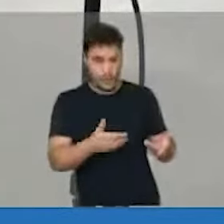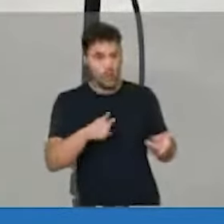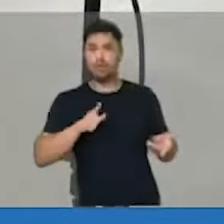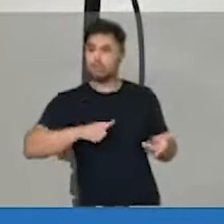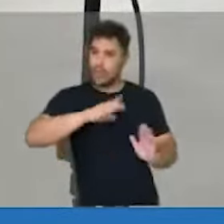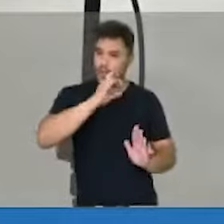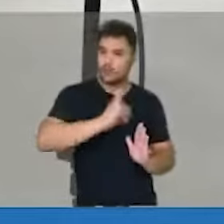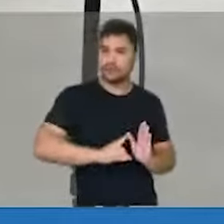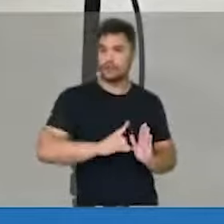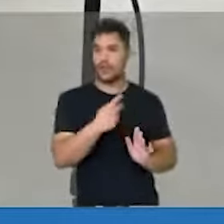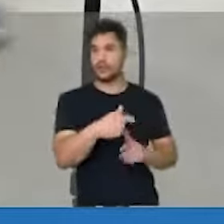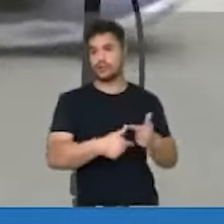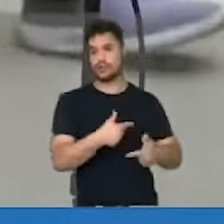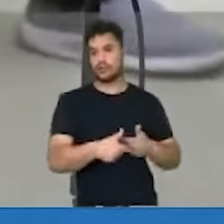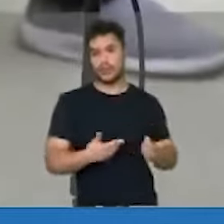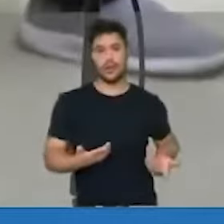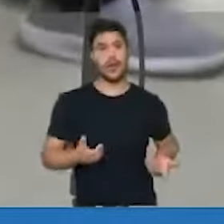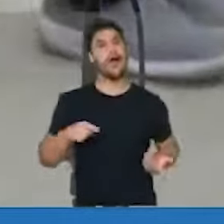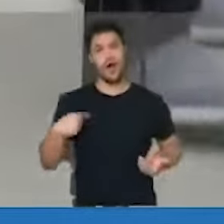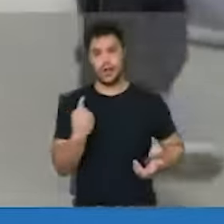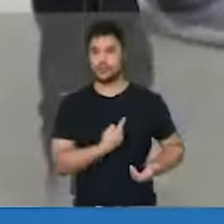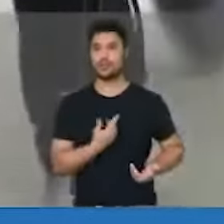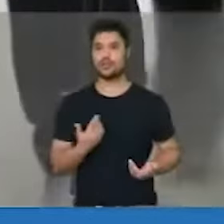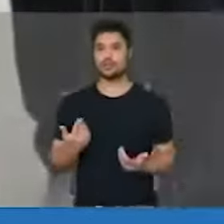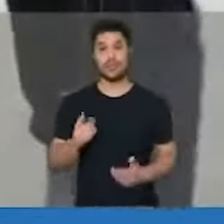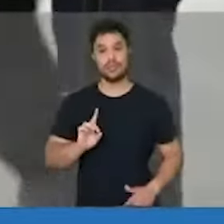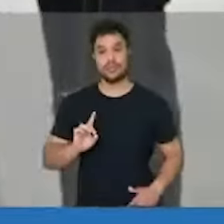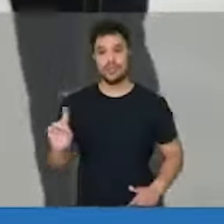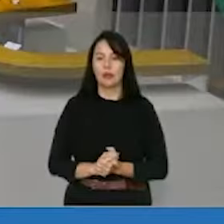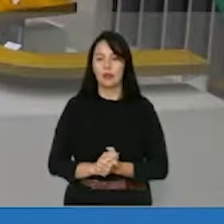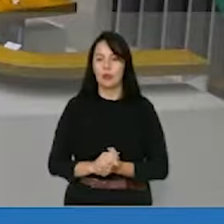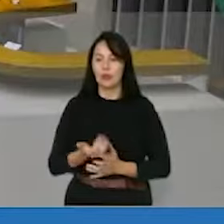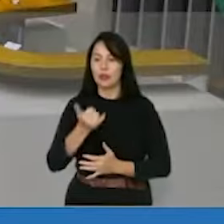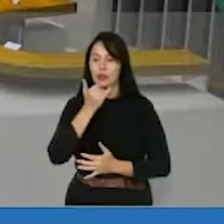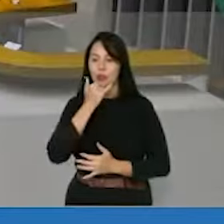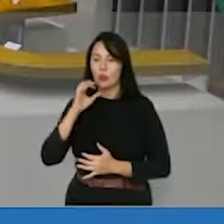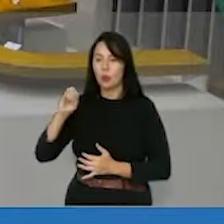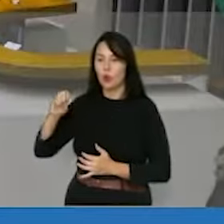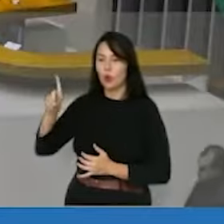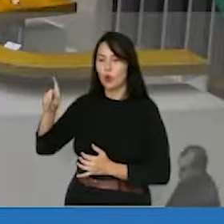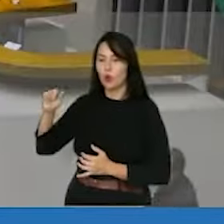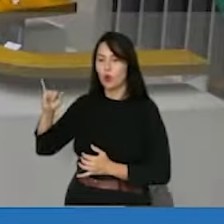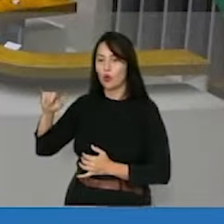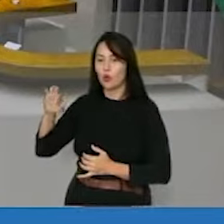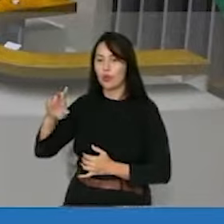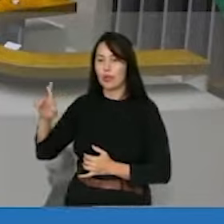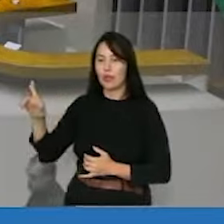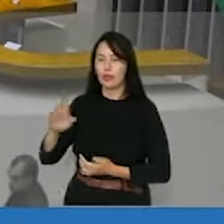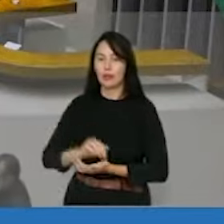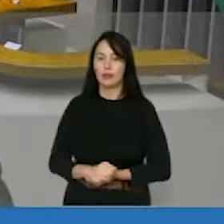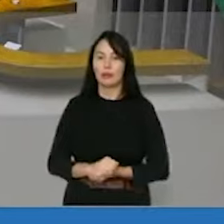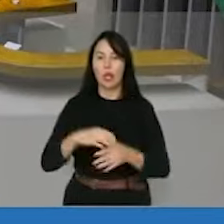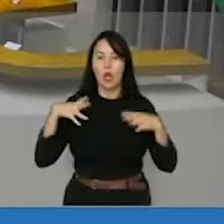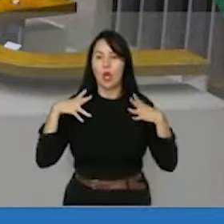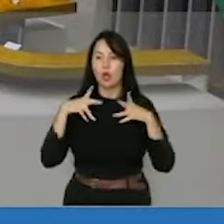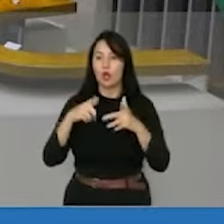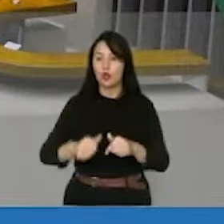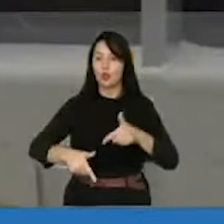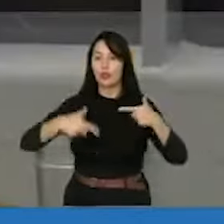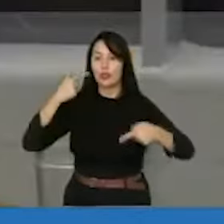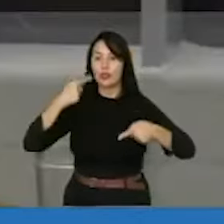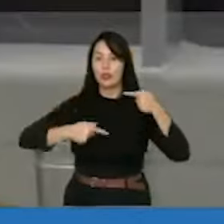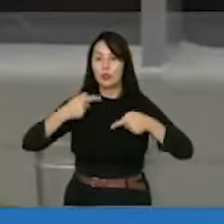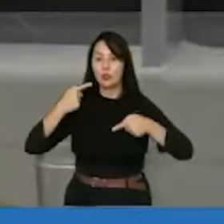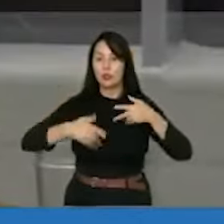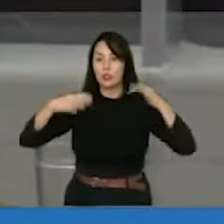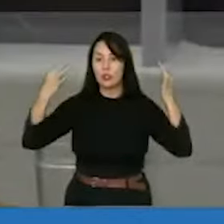direito ao seu emprego. É óbvio que nós somos não à retirada. Todas as políticas devidas e necessárias